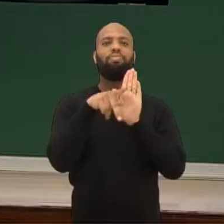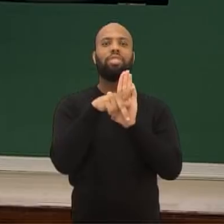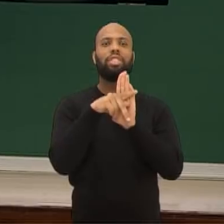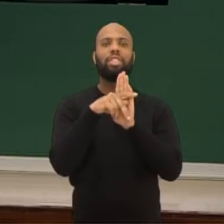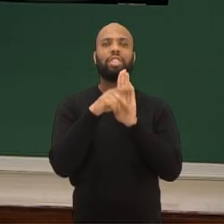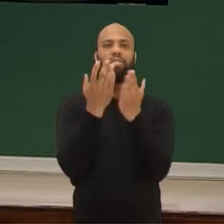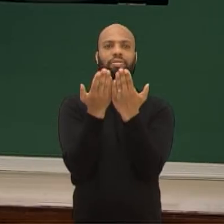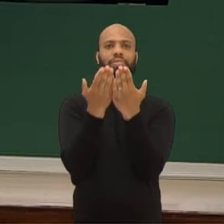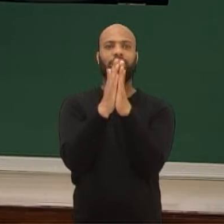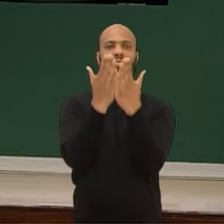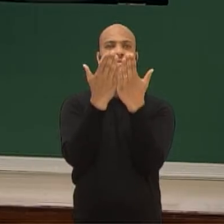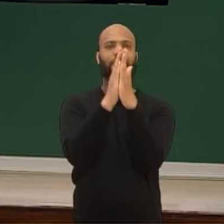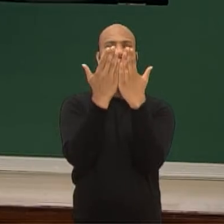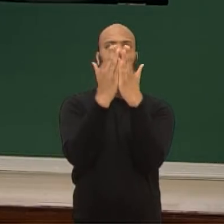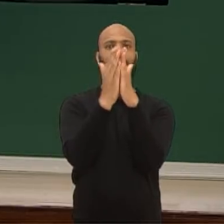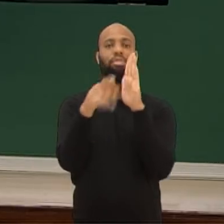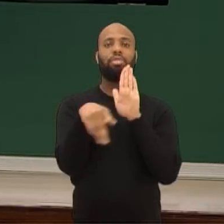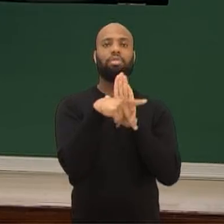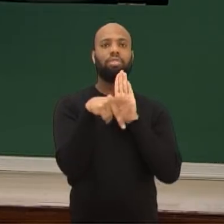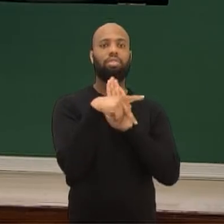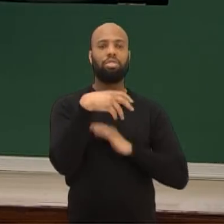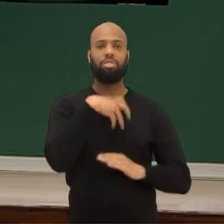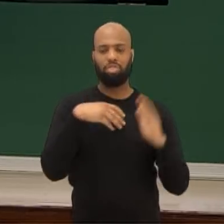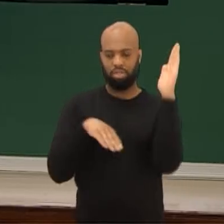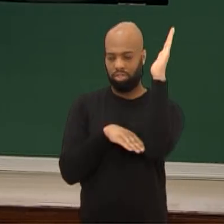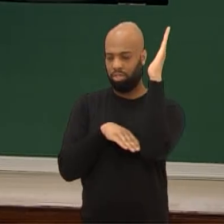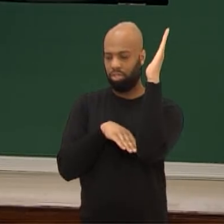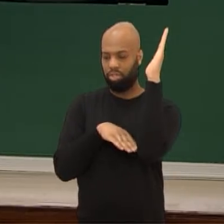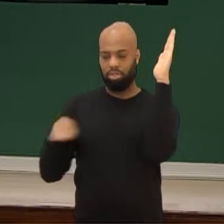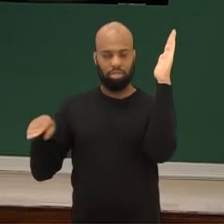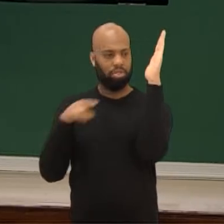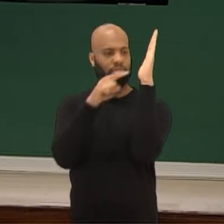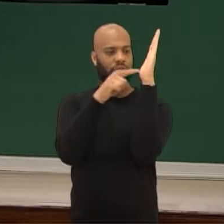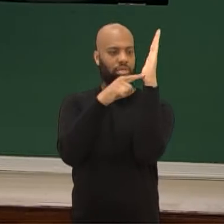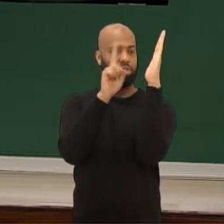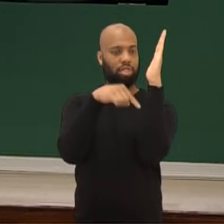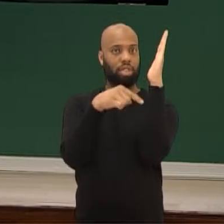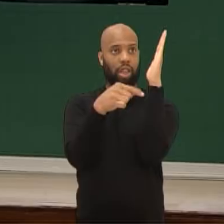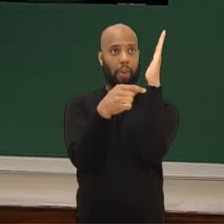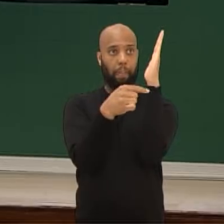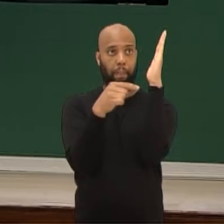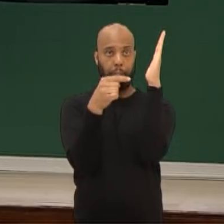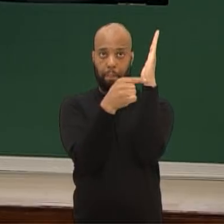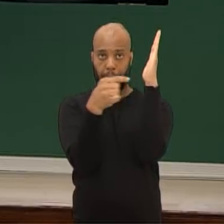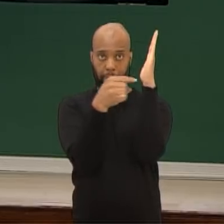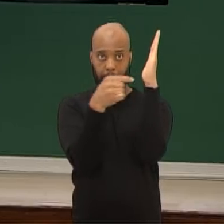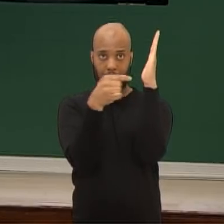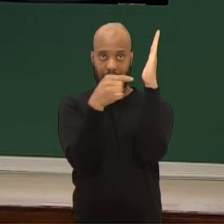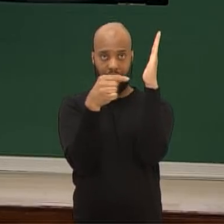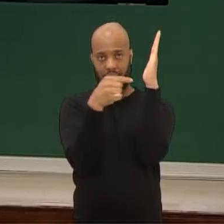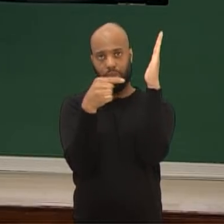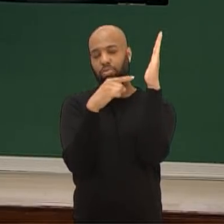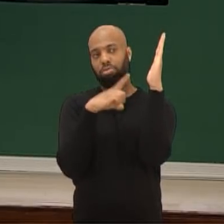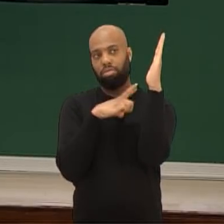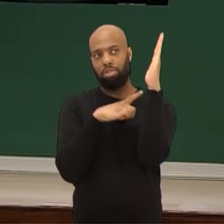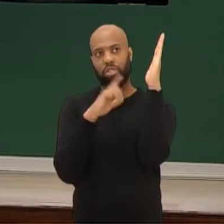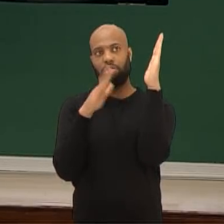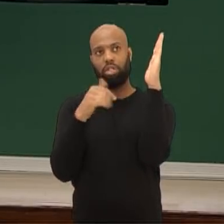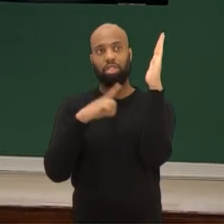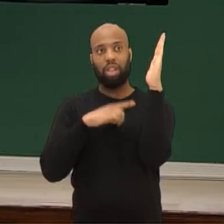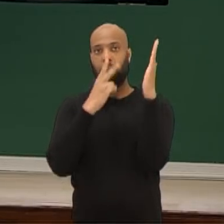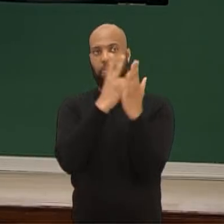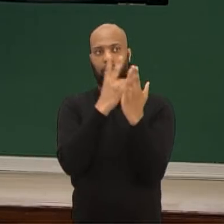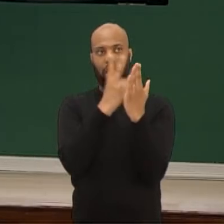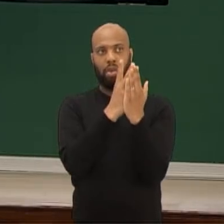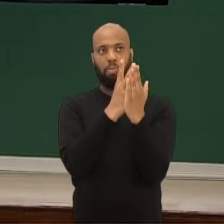ao eixo Y é menos 5 e 3. Ele vai estar na mesma posição